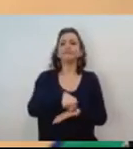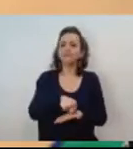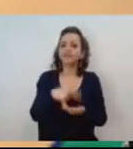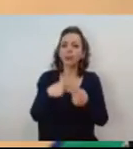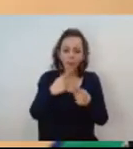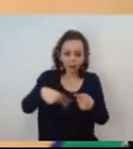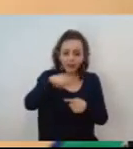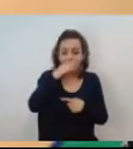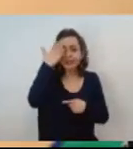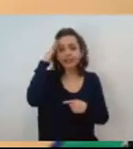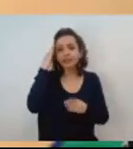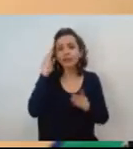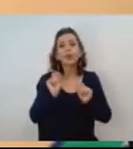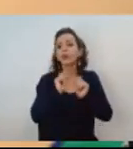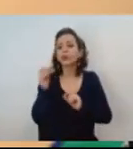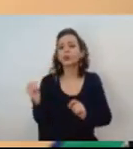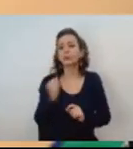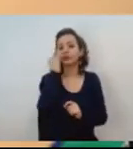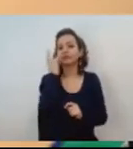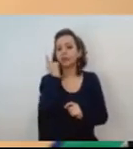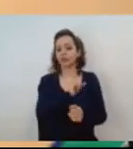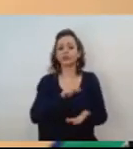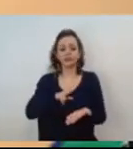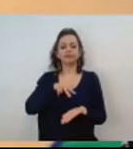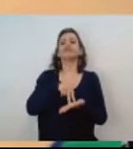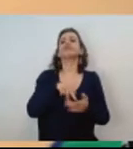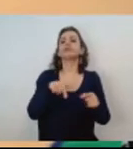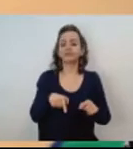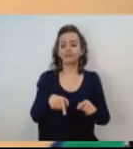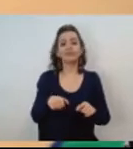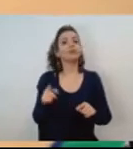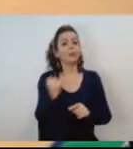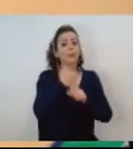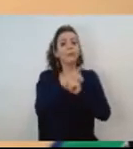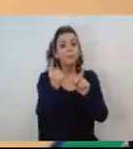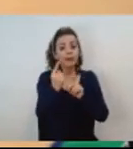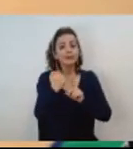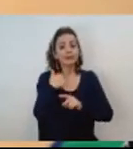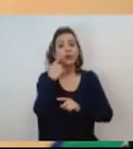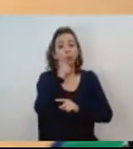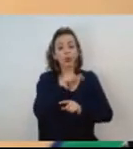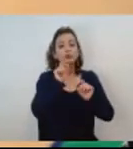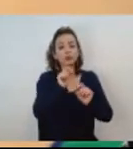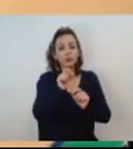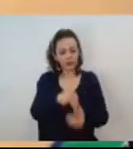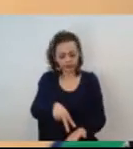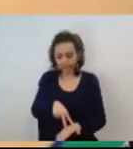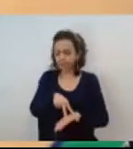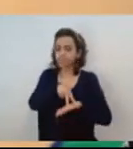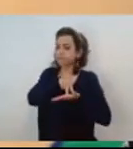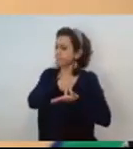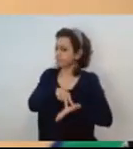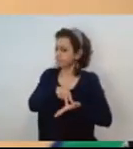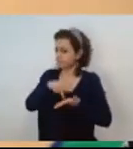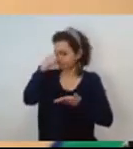lugar Mas acima de tudo manter os meus pés pintados bem no chão olhando para trás mais